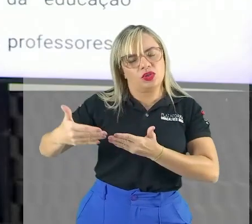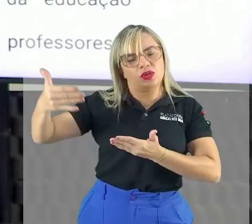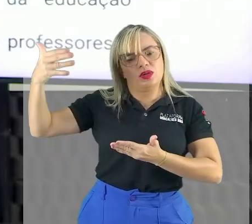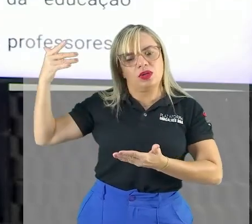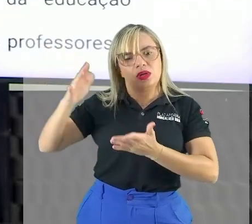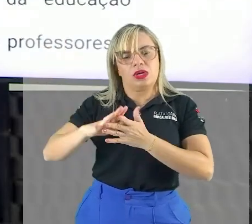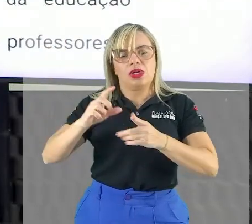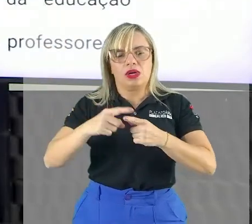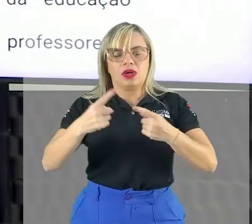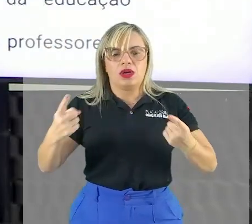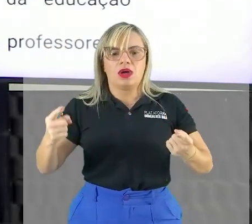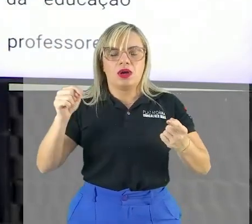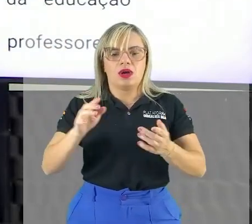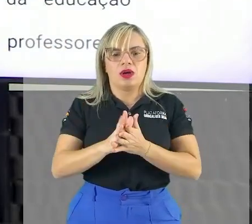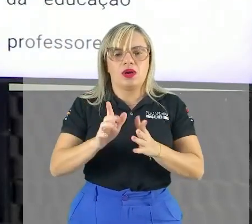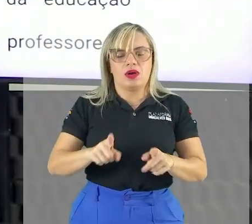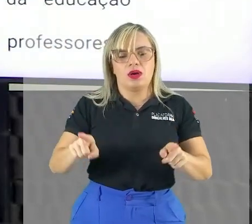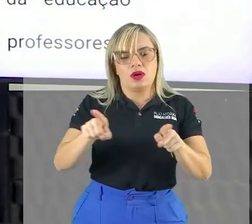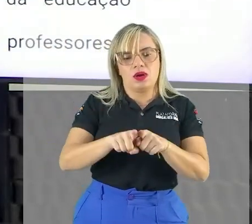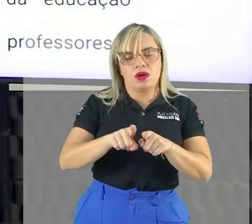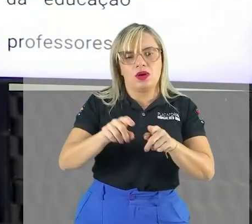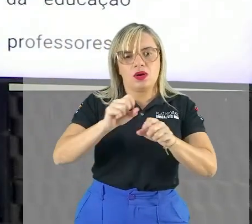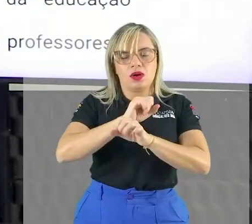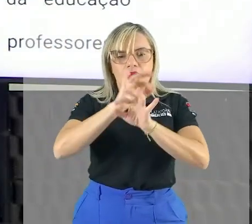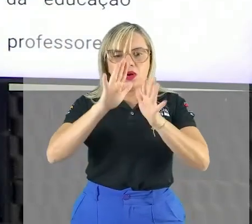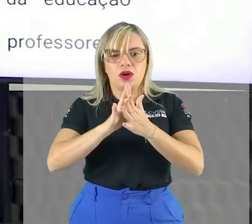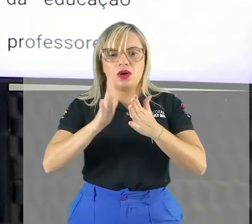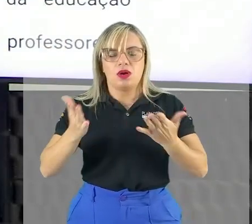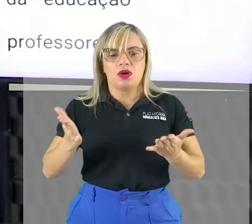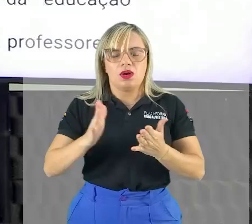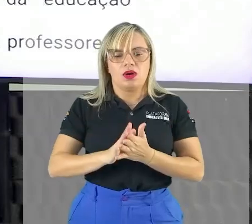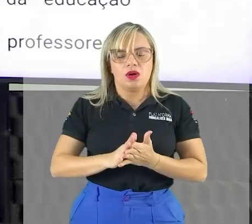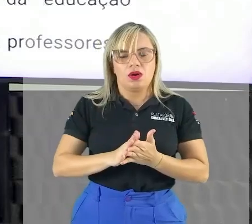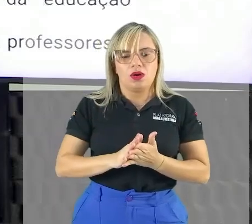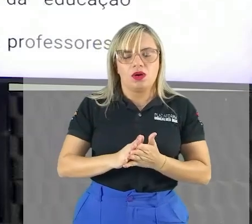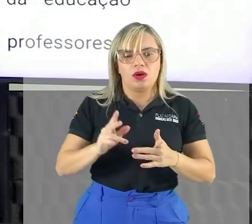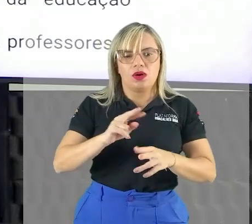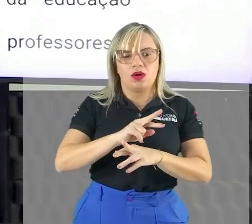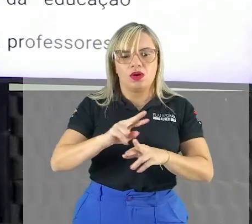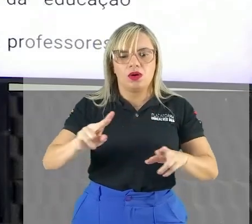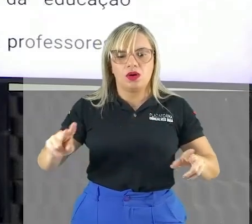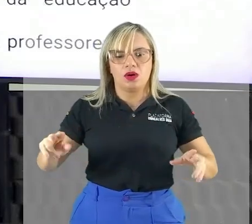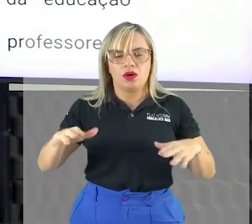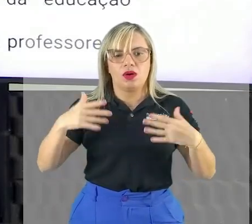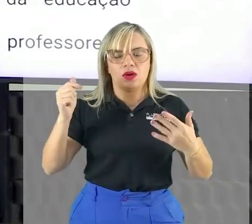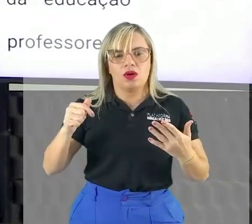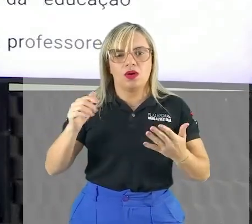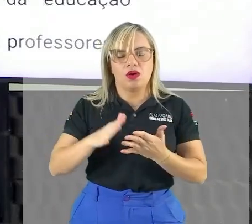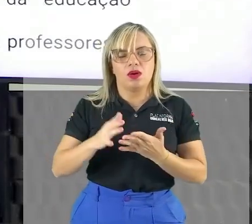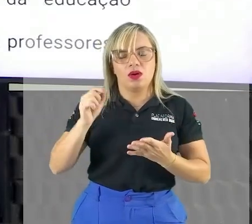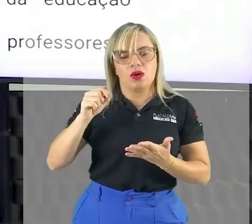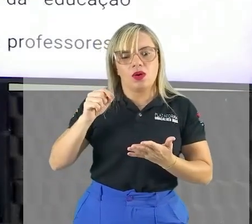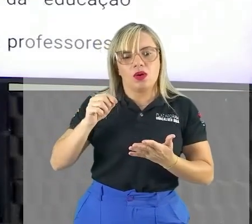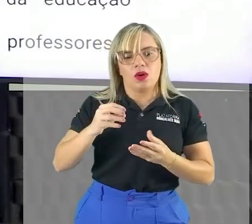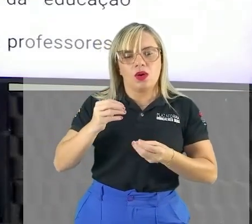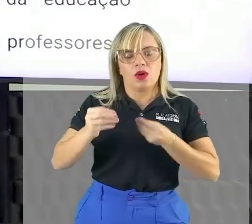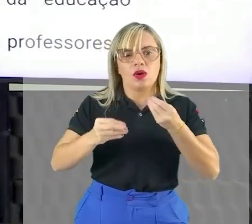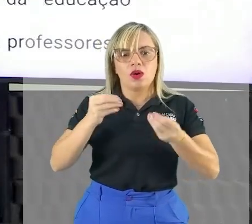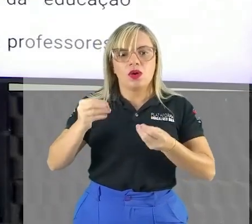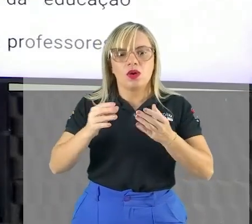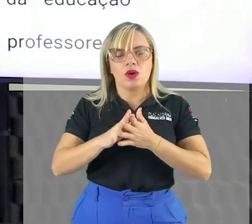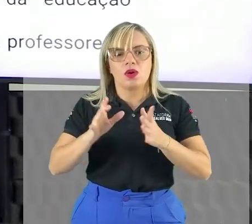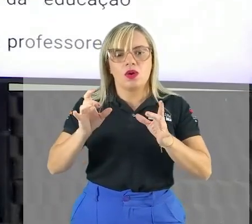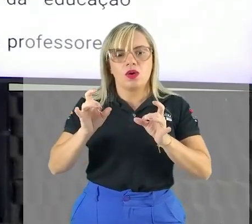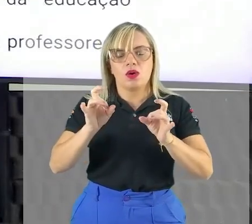Mas também há, claro, um aparecimento de vários desses que vão estar